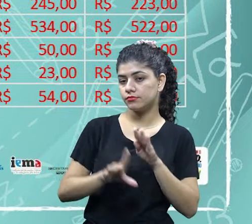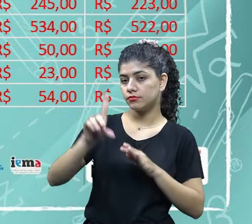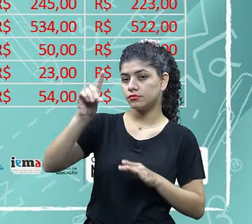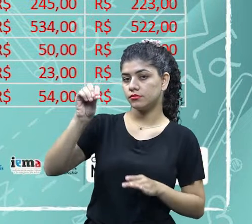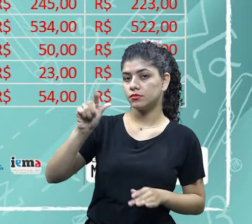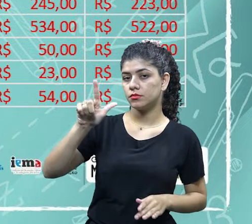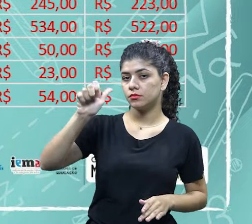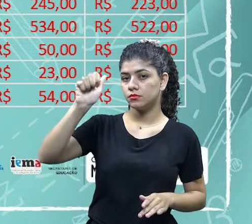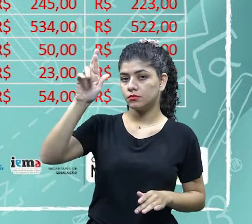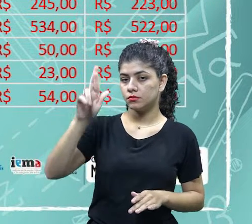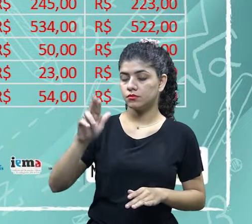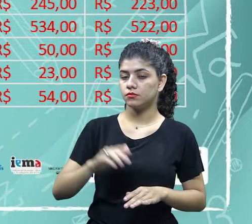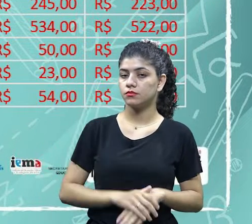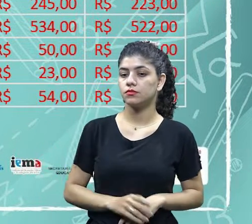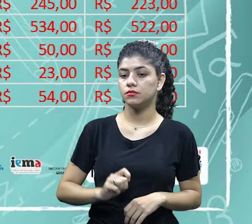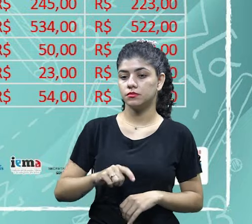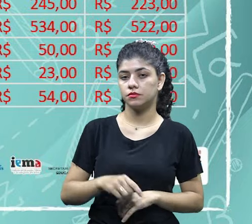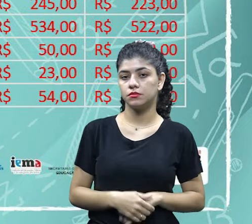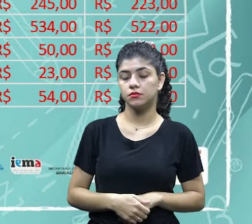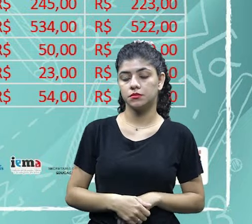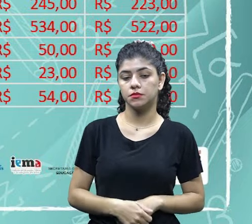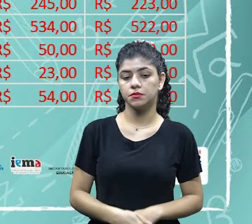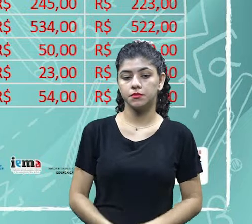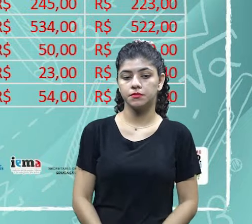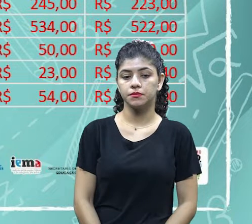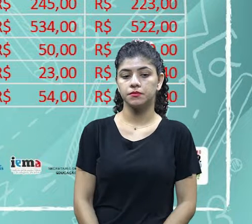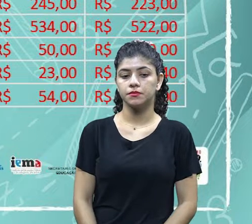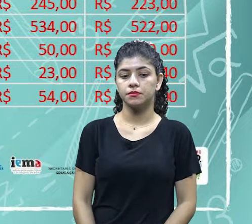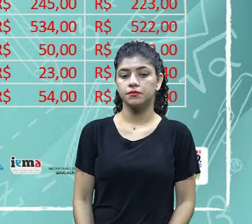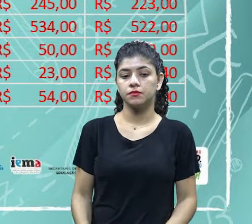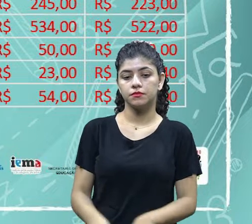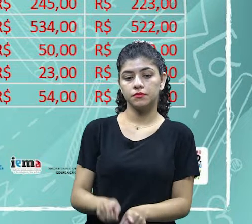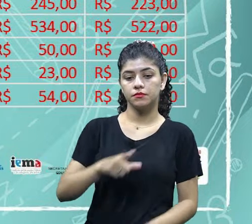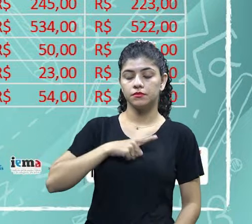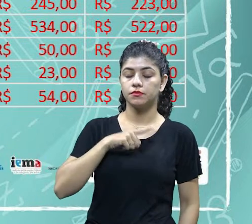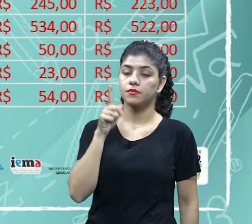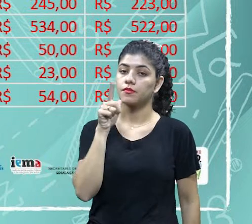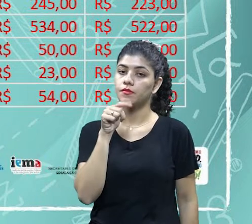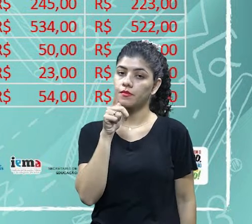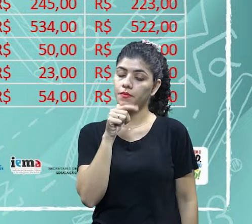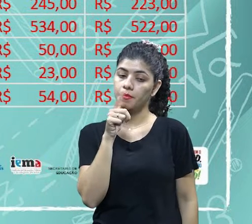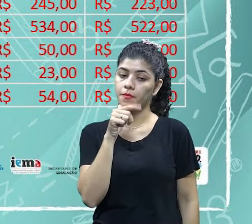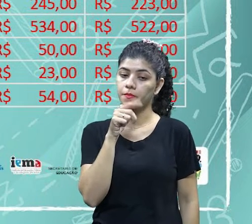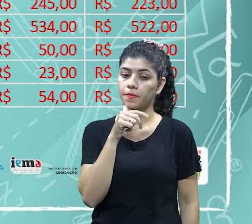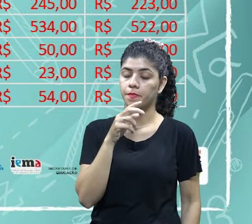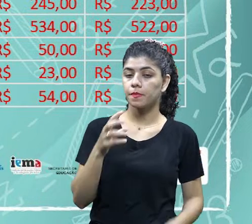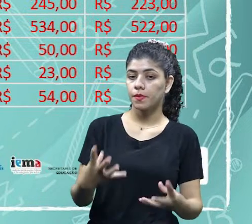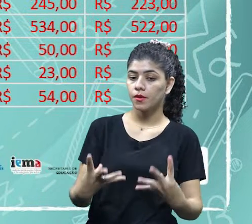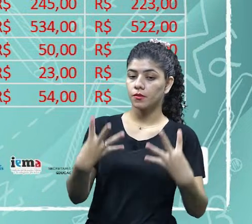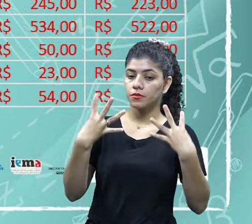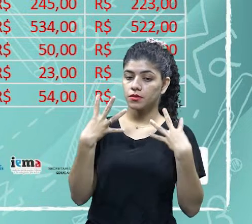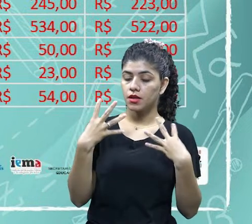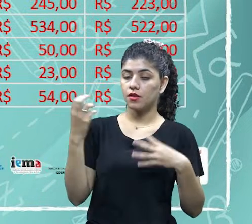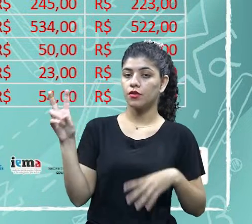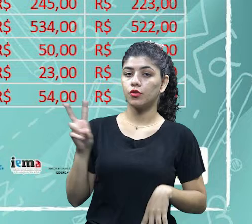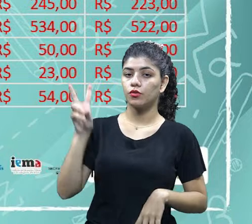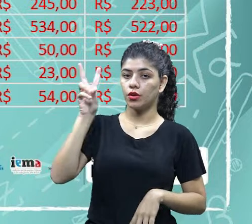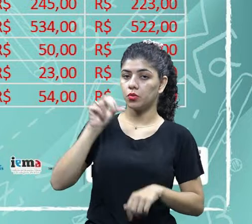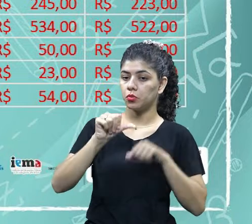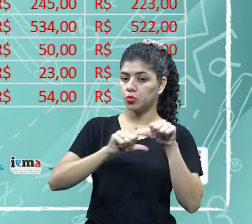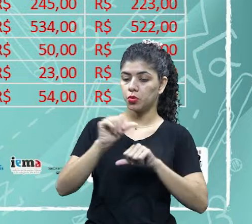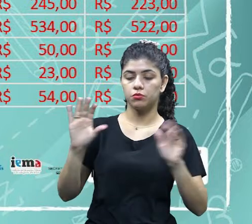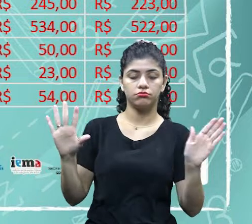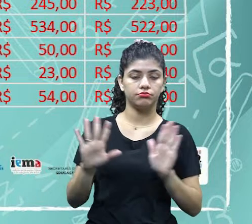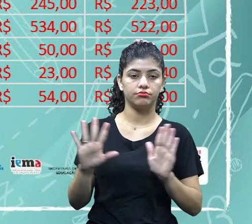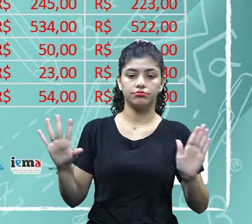mês anterior o dólar estivesse mais alto, certo? Nós temos também água, vejo que o valor da água, ele também não